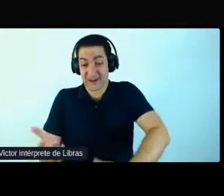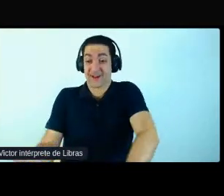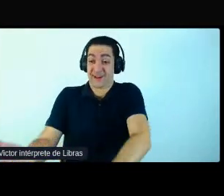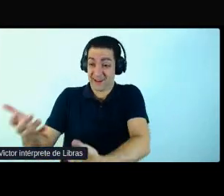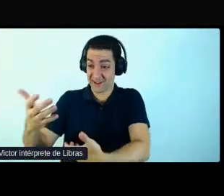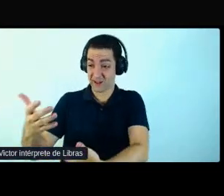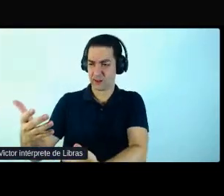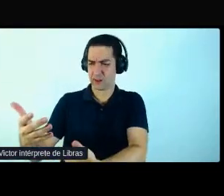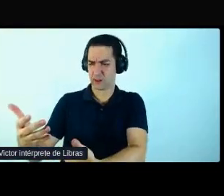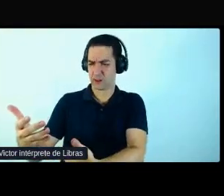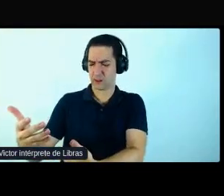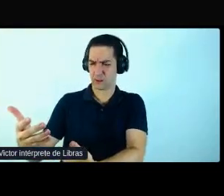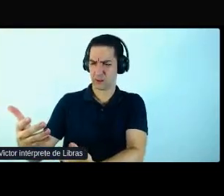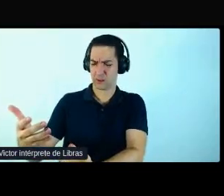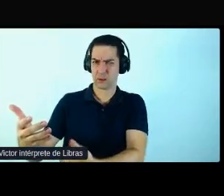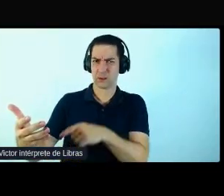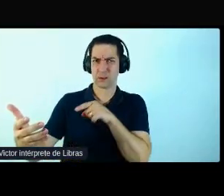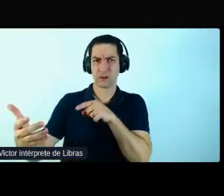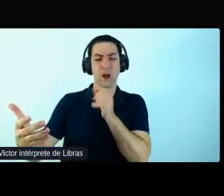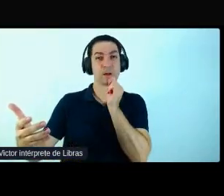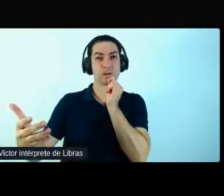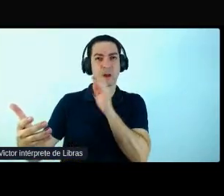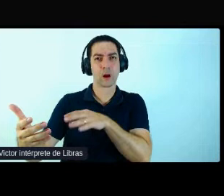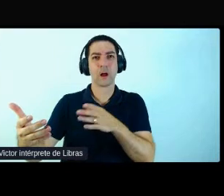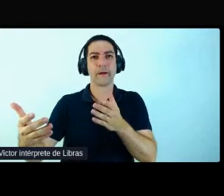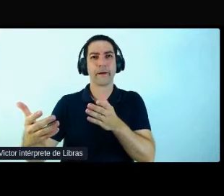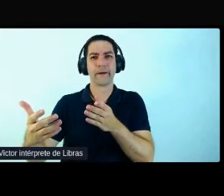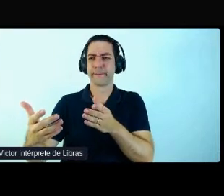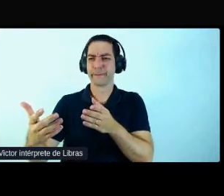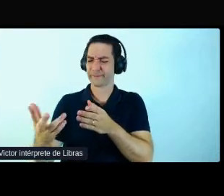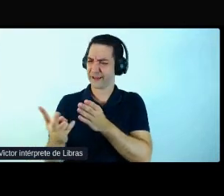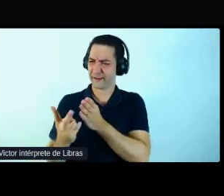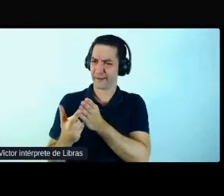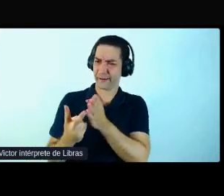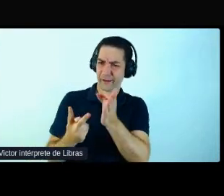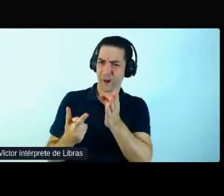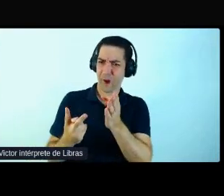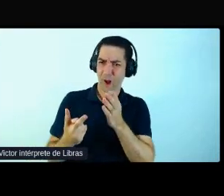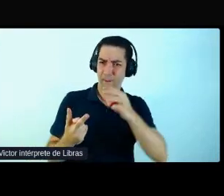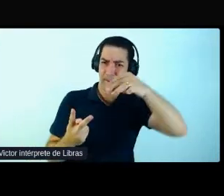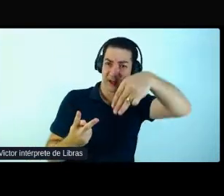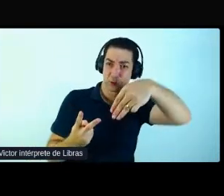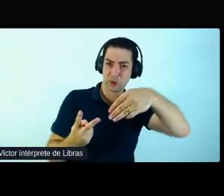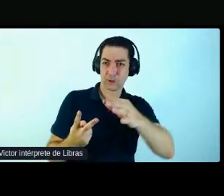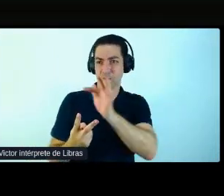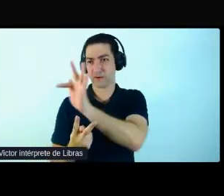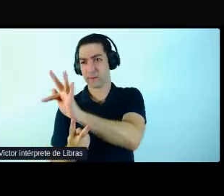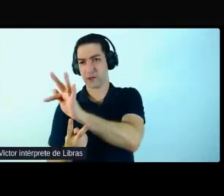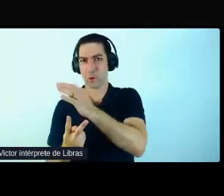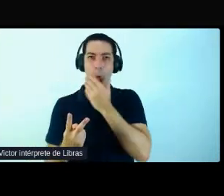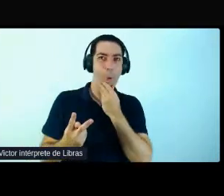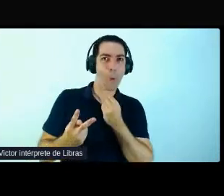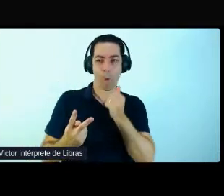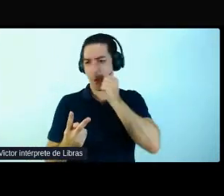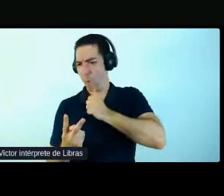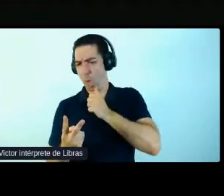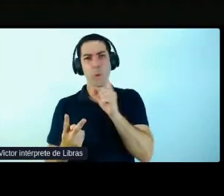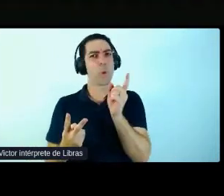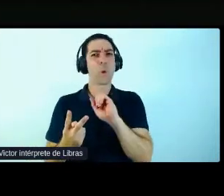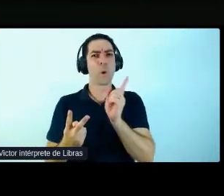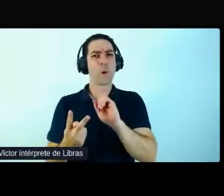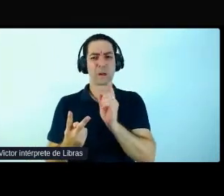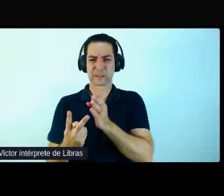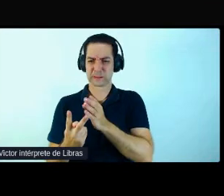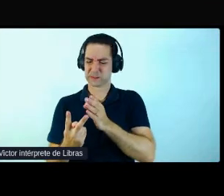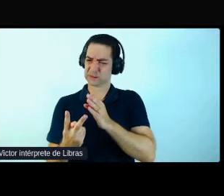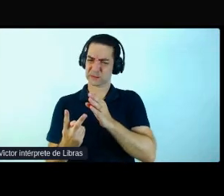encontrado, né? Por exemplo, uma ambiguidade na genitália da pessoa, do bebê, e o médico